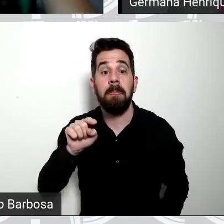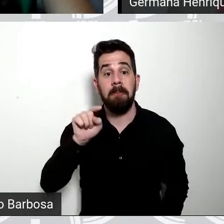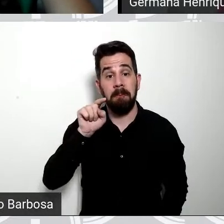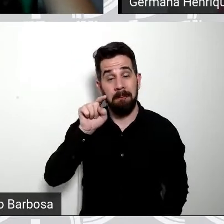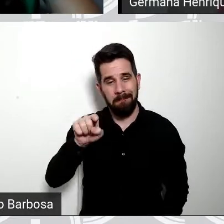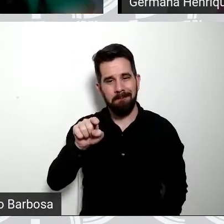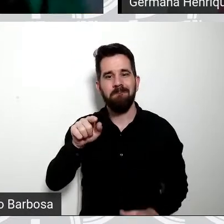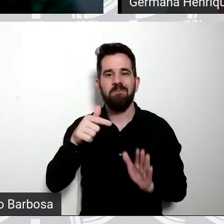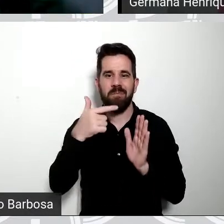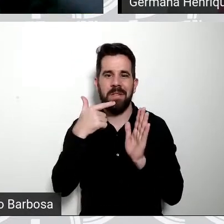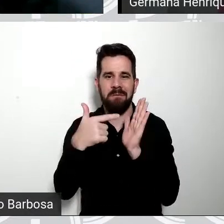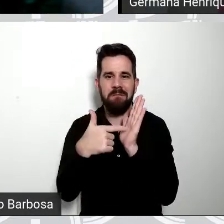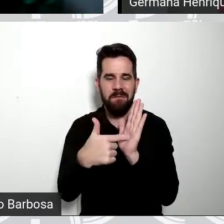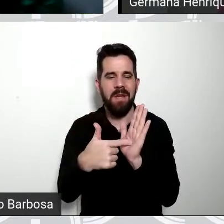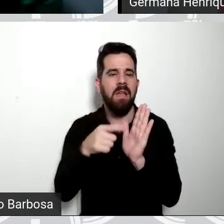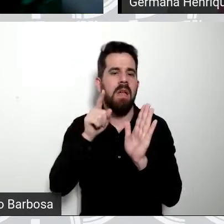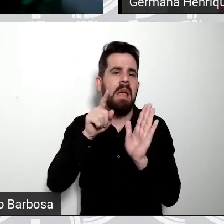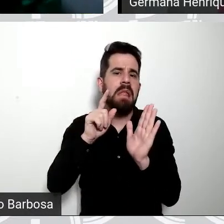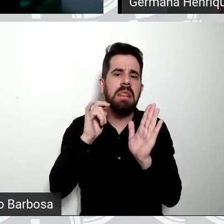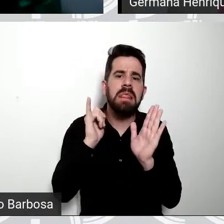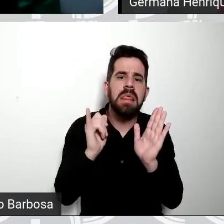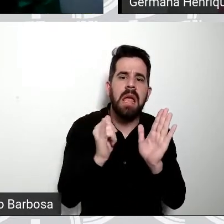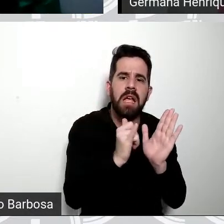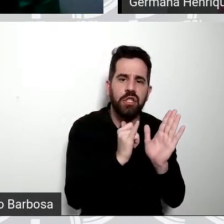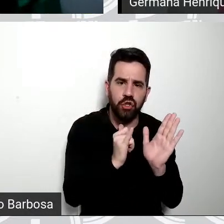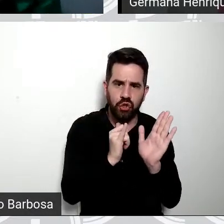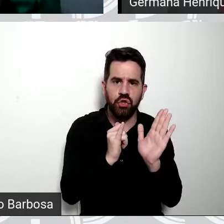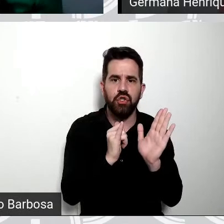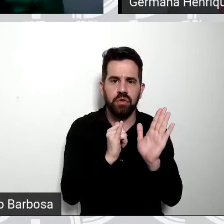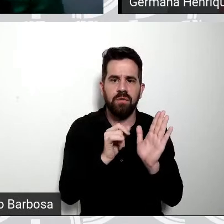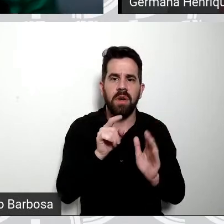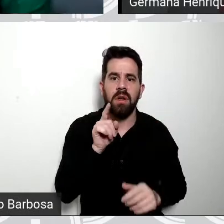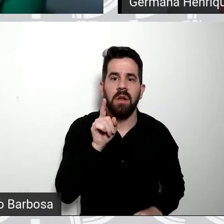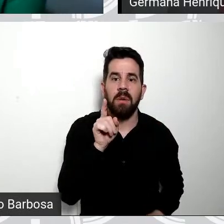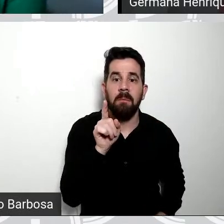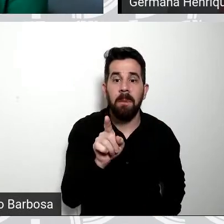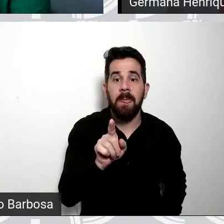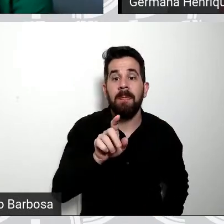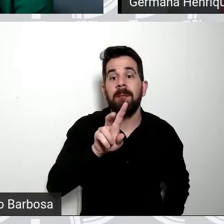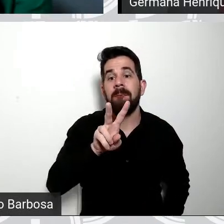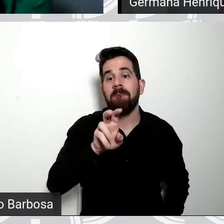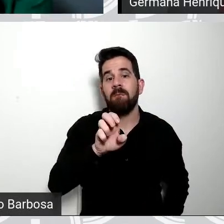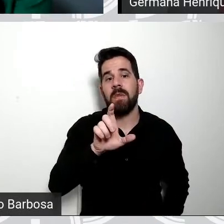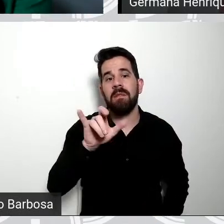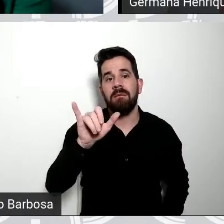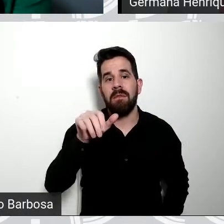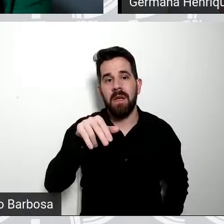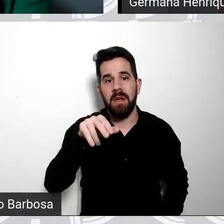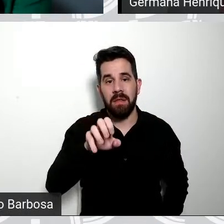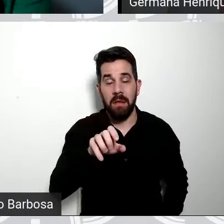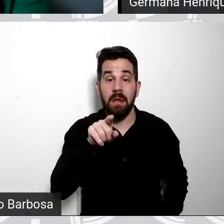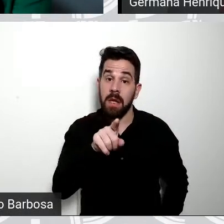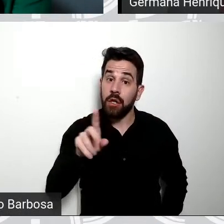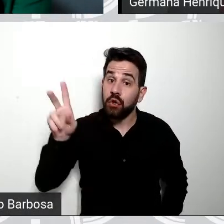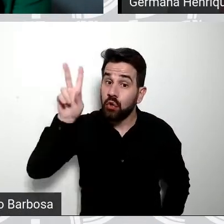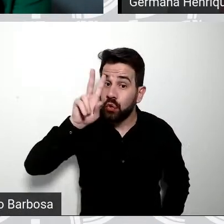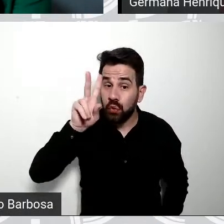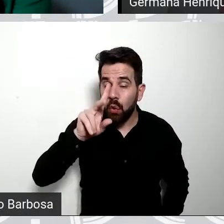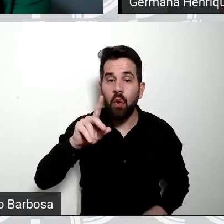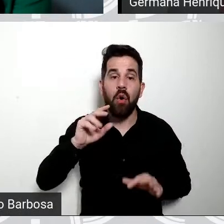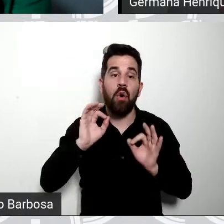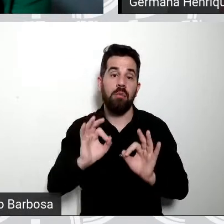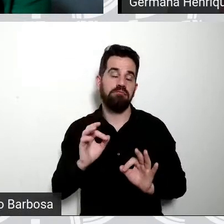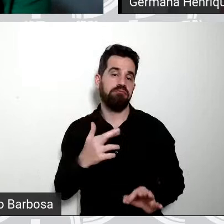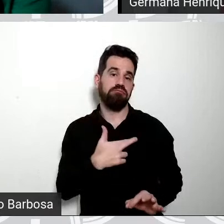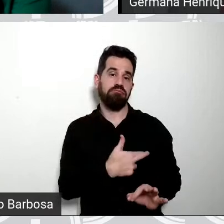acontecimentos verdadeiros que tem o homem por ator. A história é um romance verdadeiro. Quem fala isso é